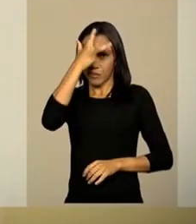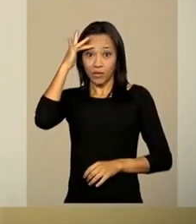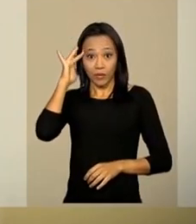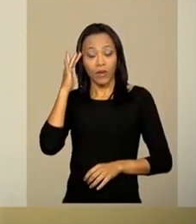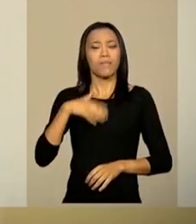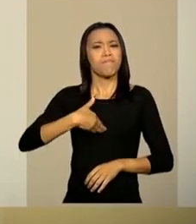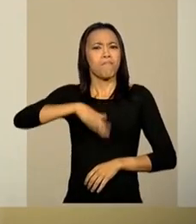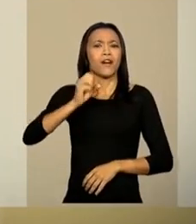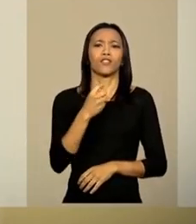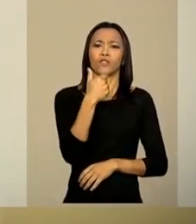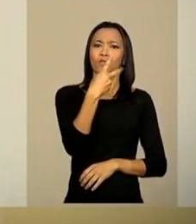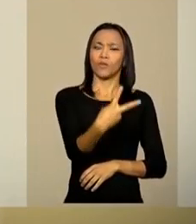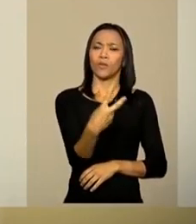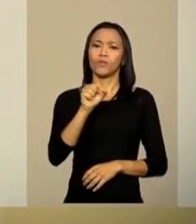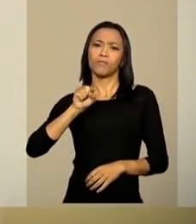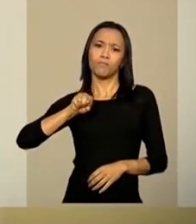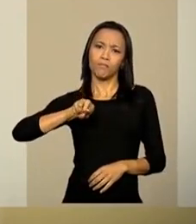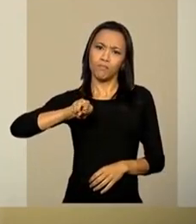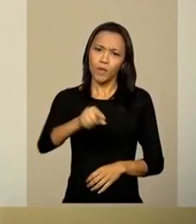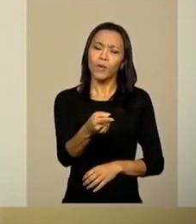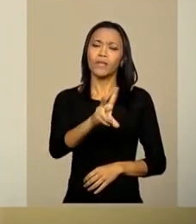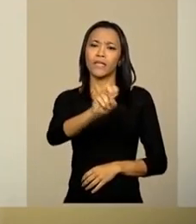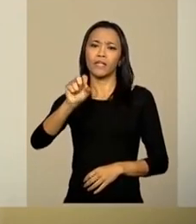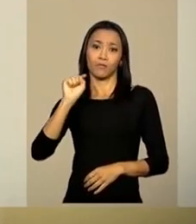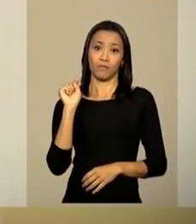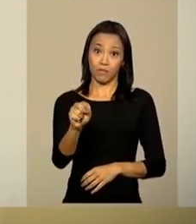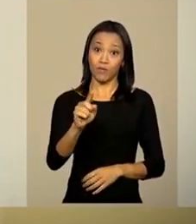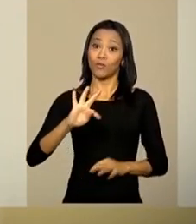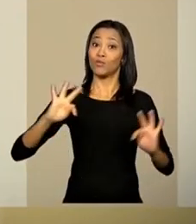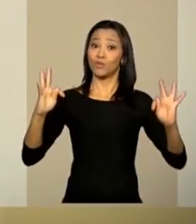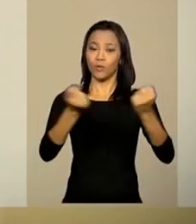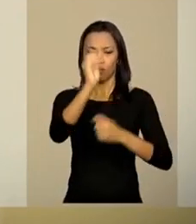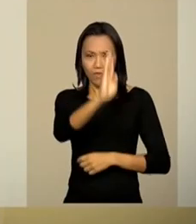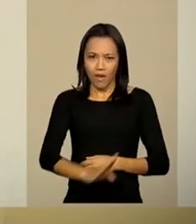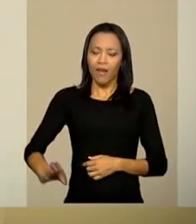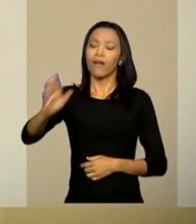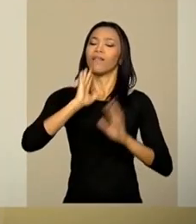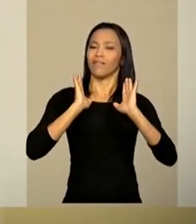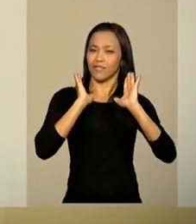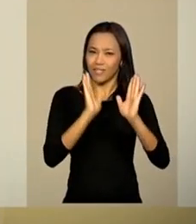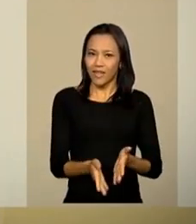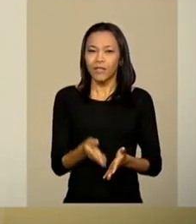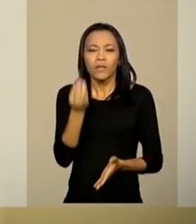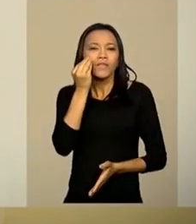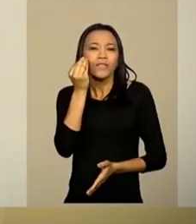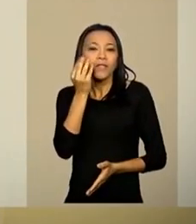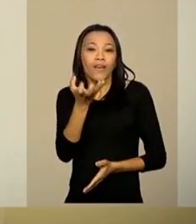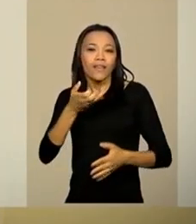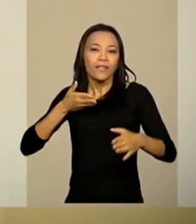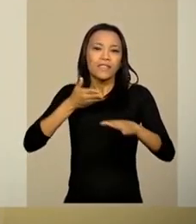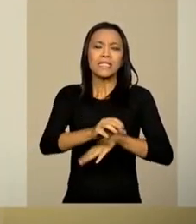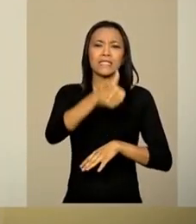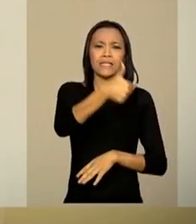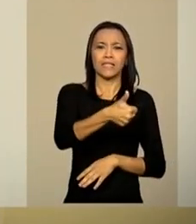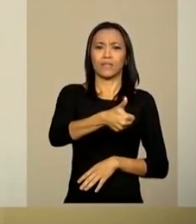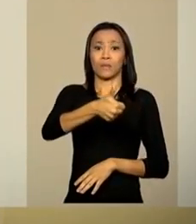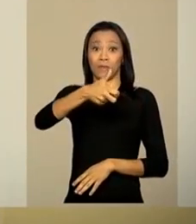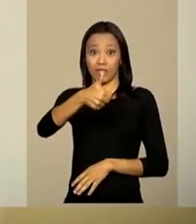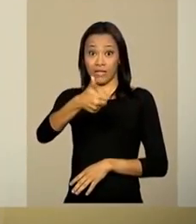mais de 2.500.000 estudantes de todo o Brasil estão tentando uma vaga nas 115